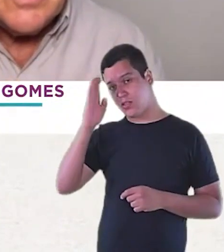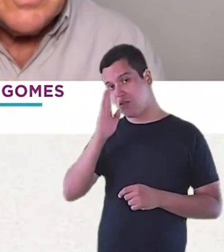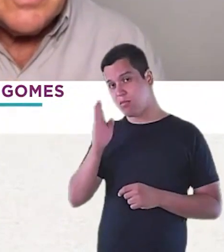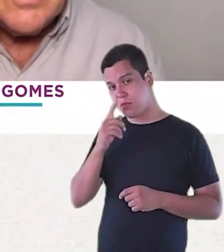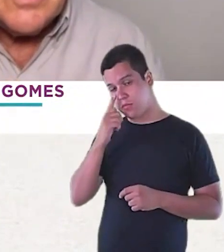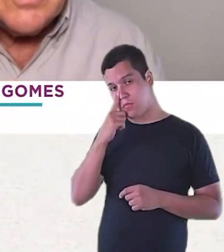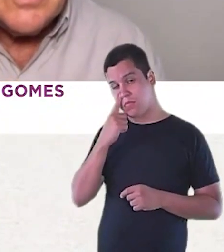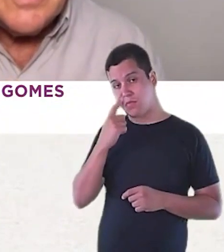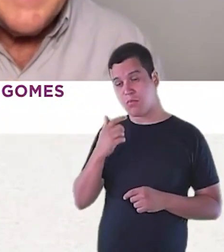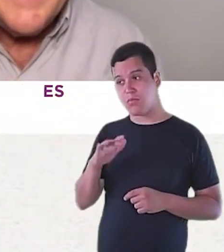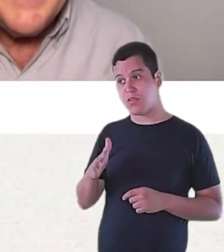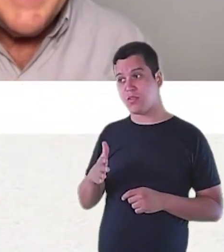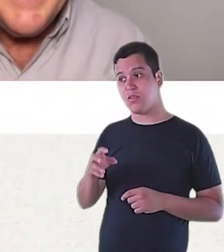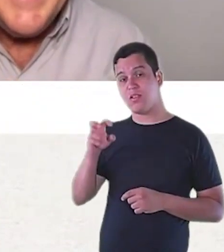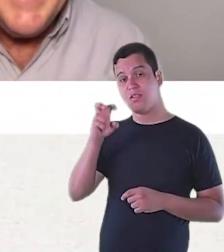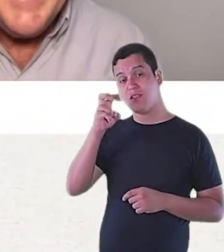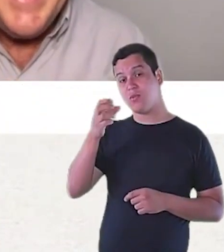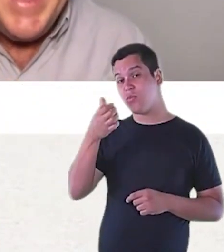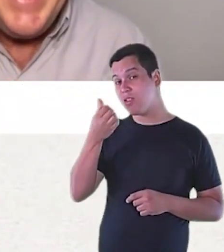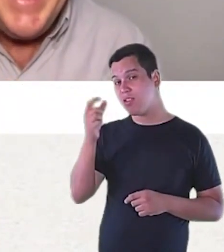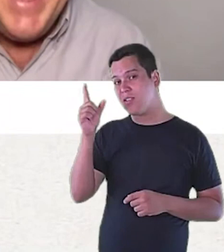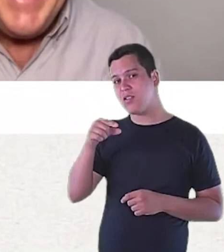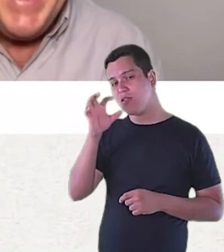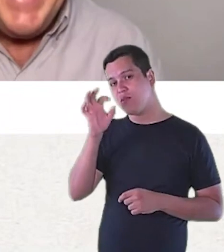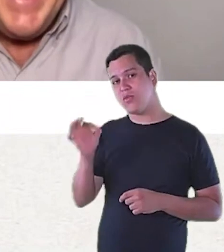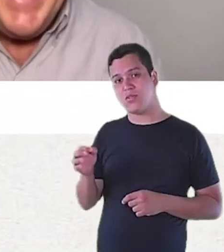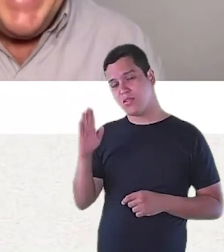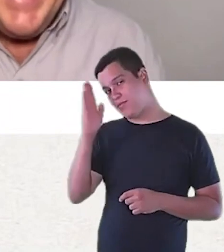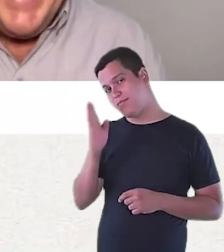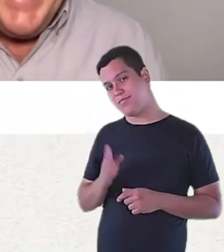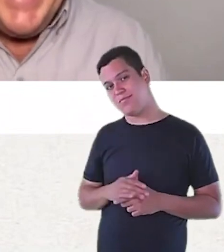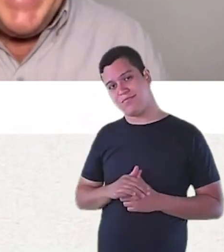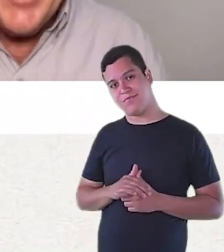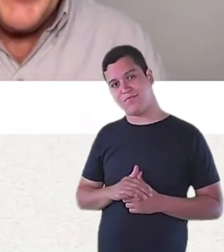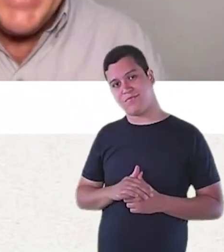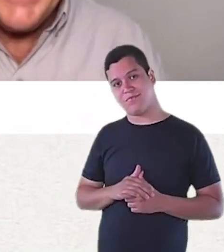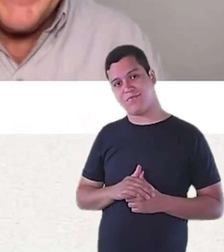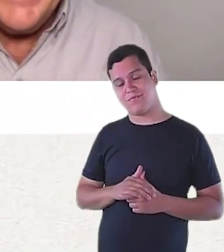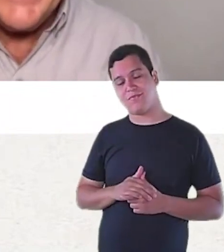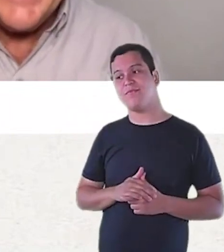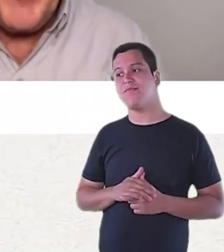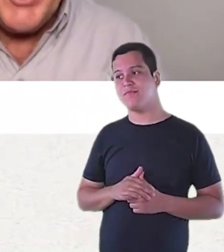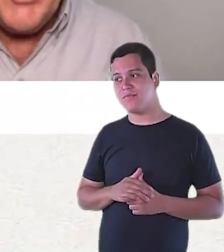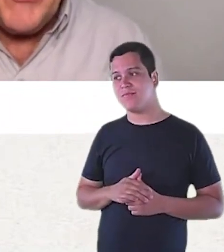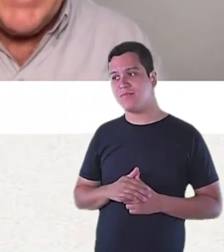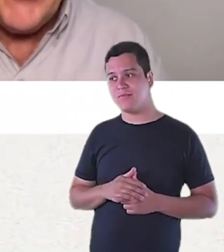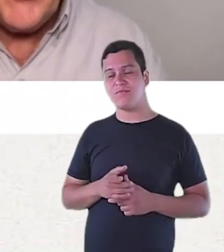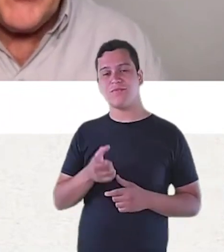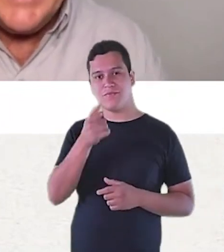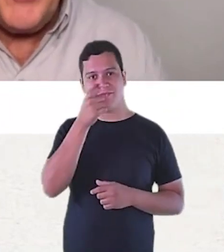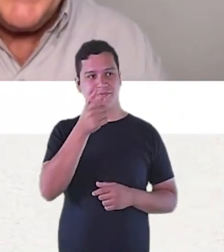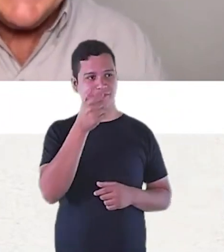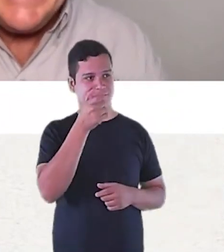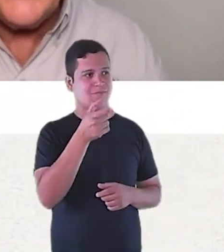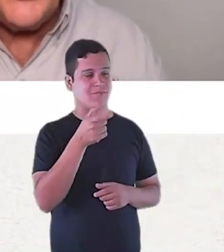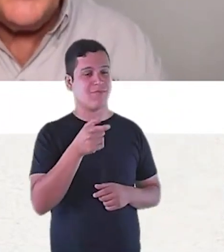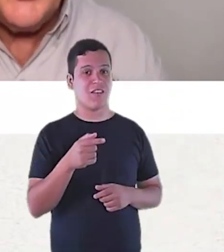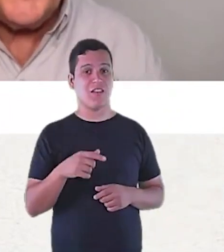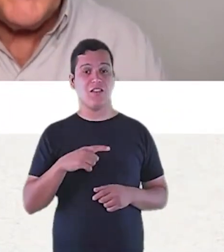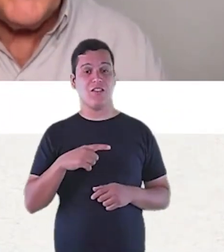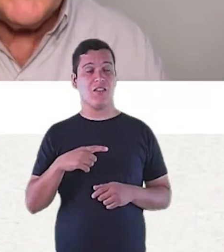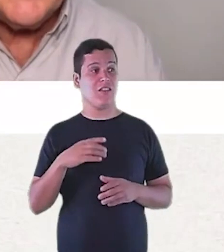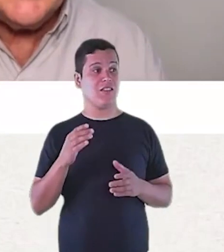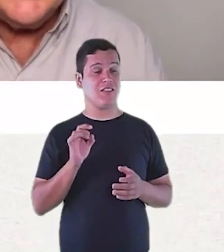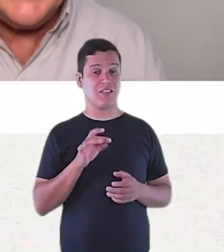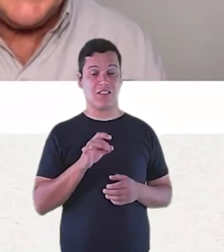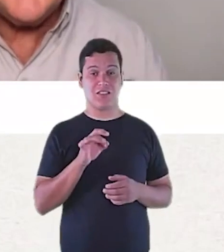chega a 56,2% da população. Isso, é interessante até porque no censo tem aumentado o